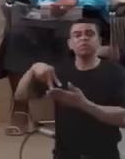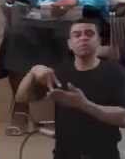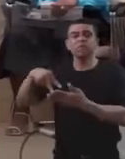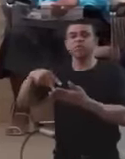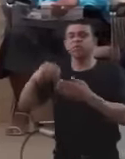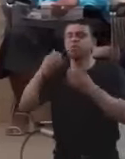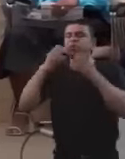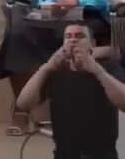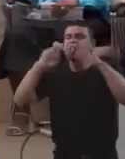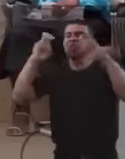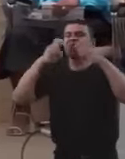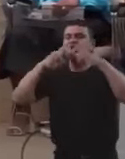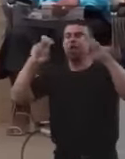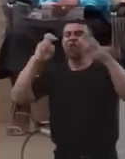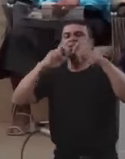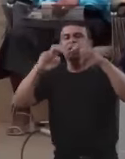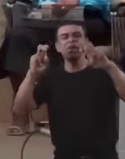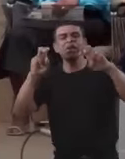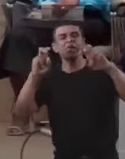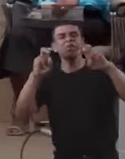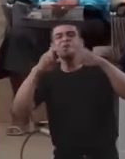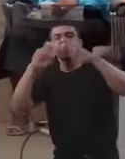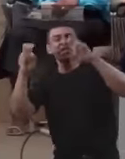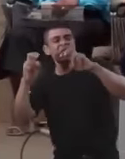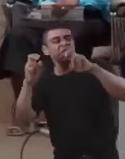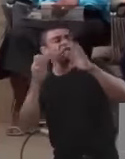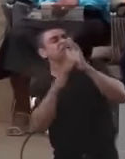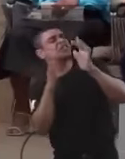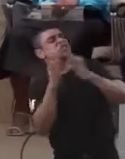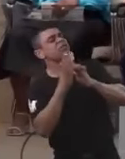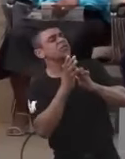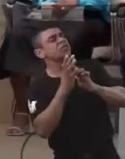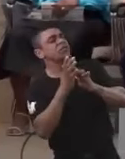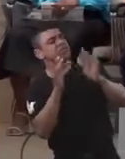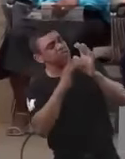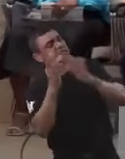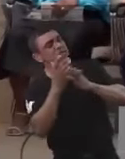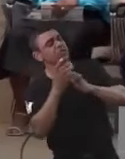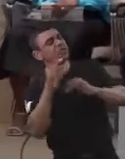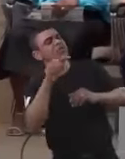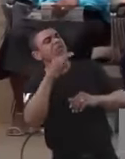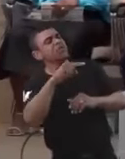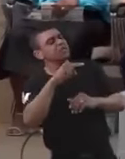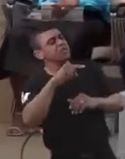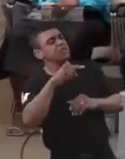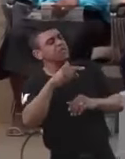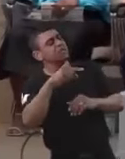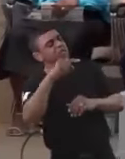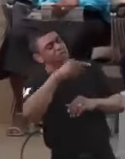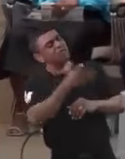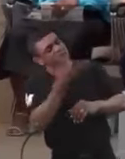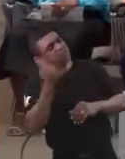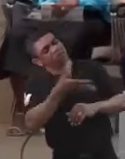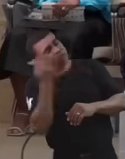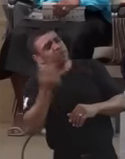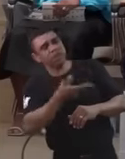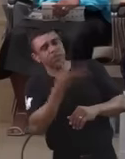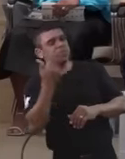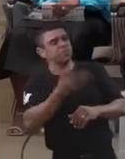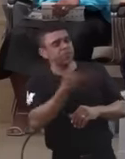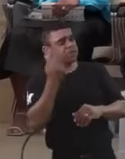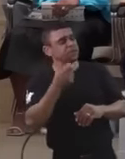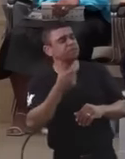pois não, ordene que meu irmão divida a herança comigo meio a meio.